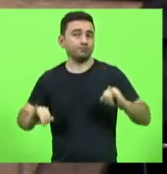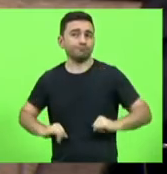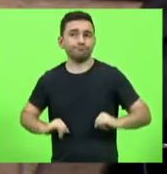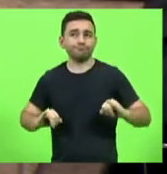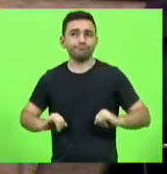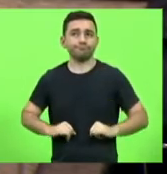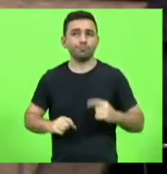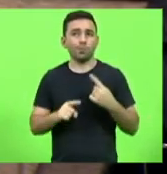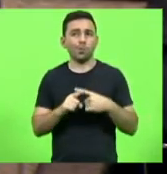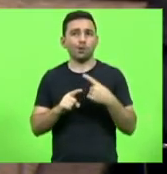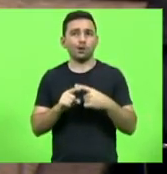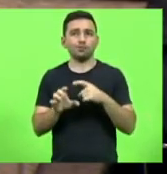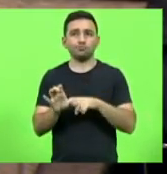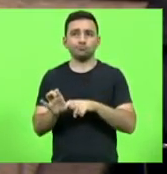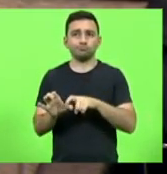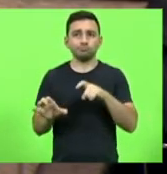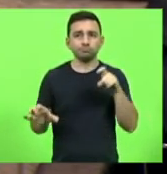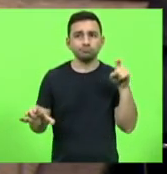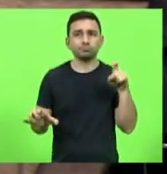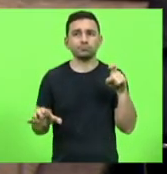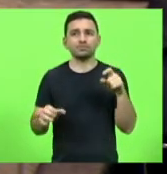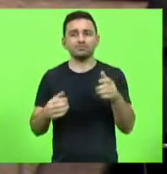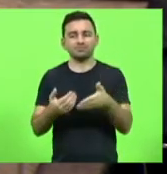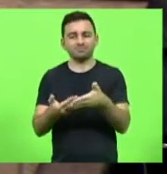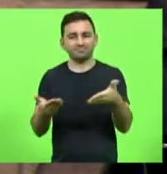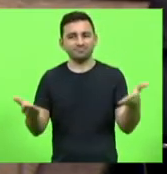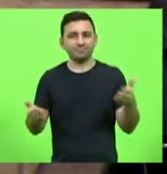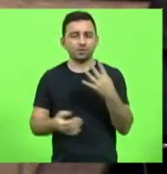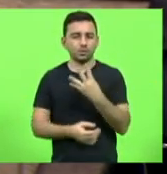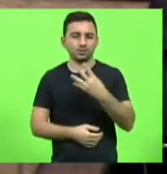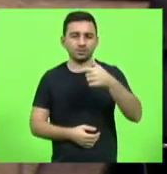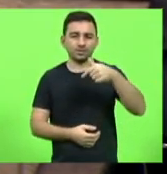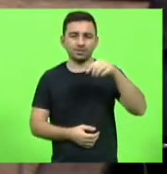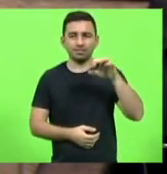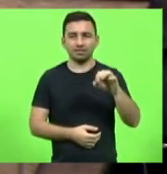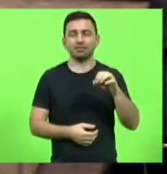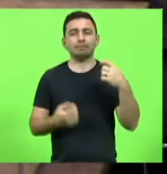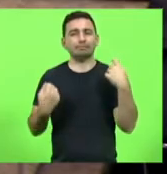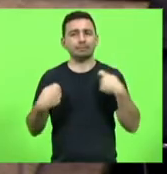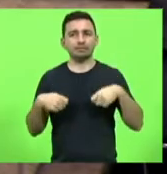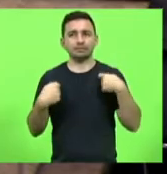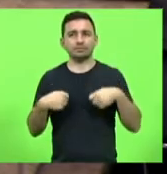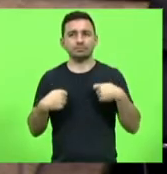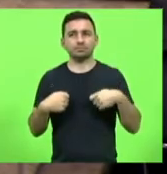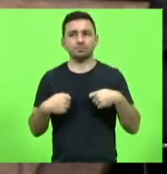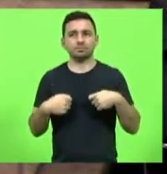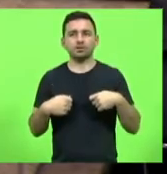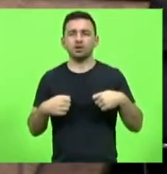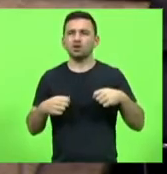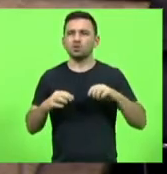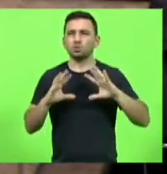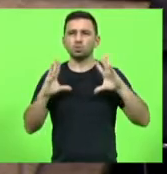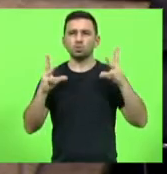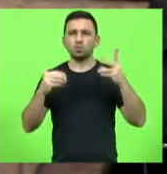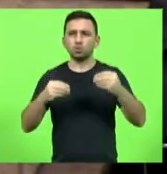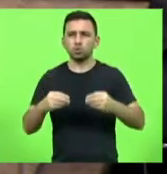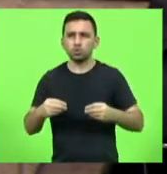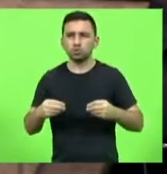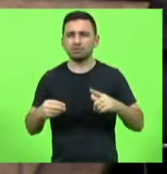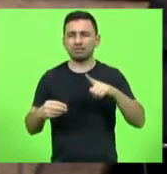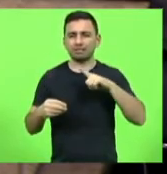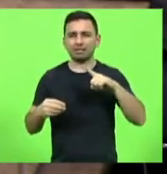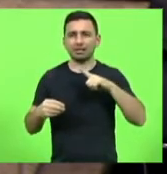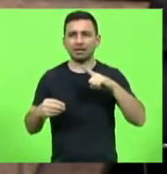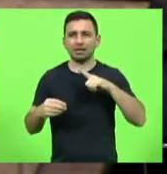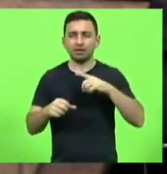isolada na dependência dessa famigerada 470. Dos containers, dos 1.000 containers por dia, deputado